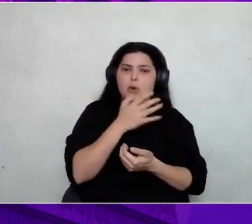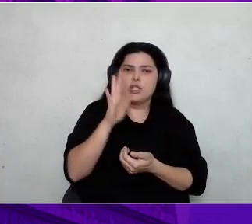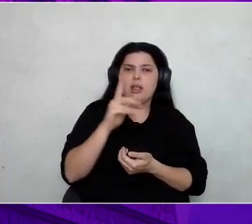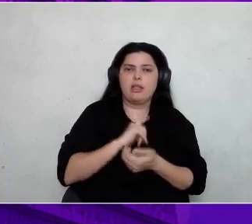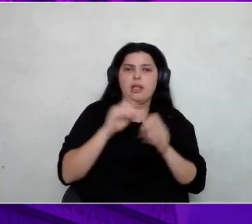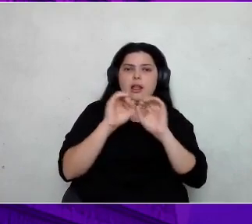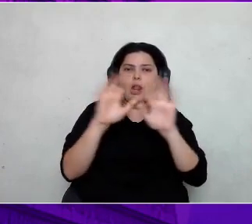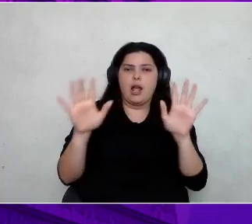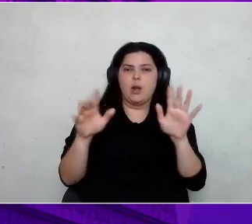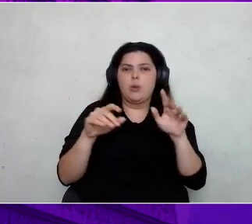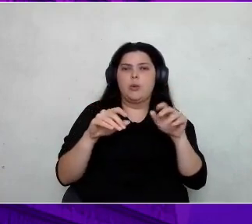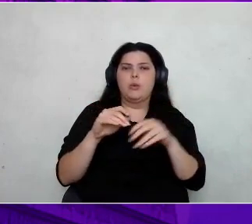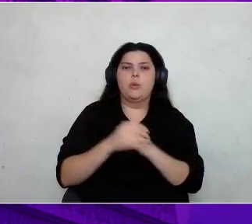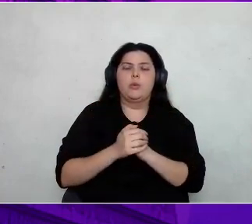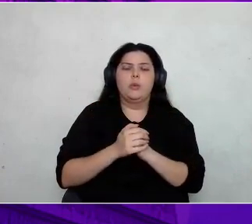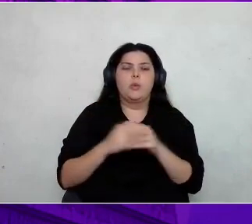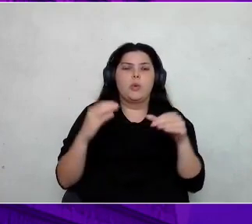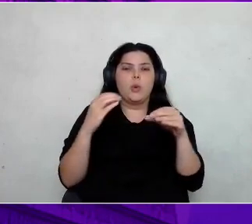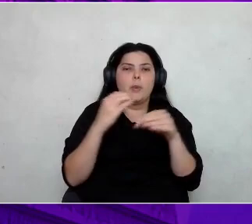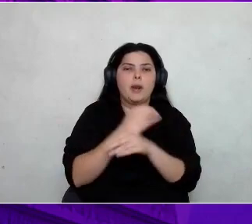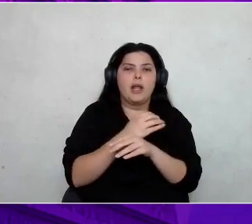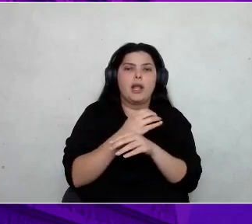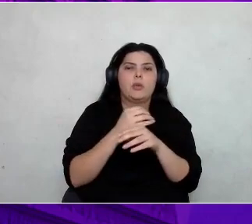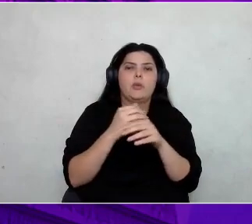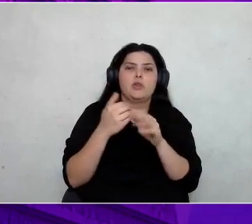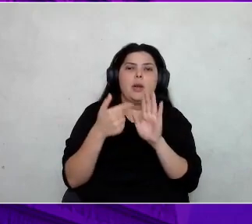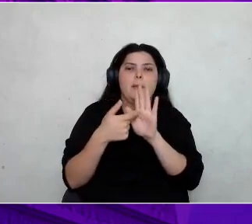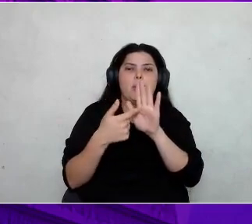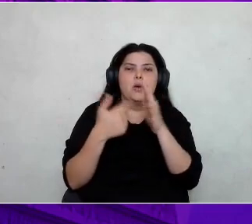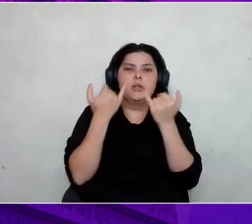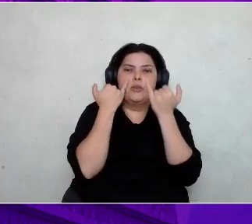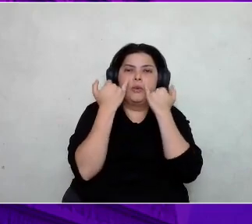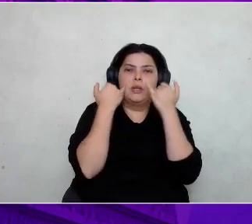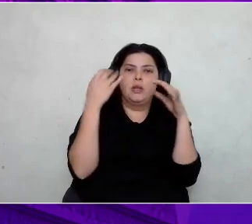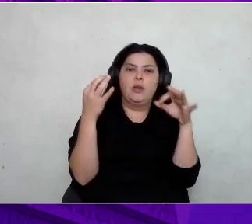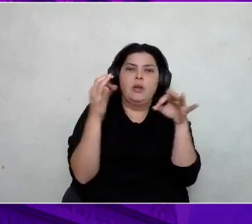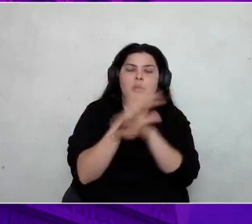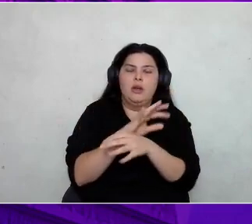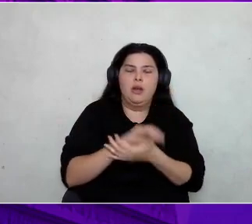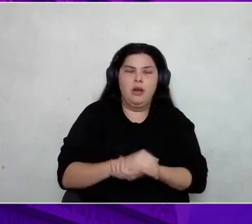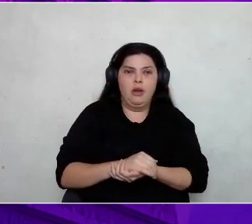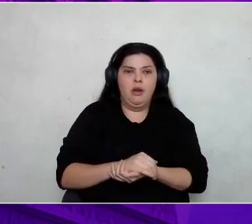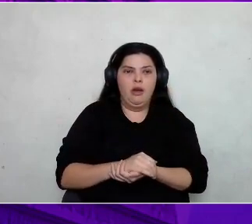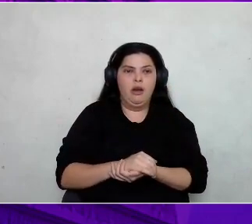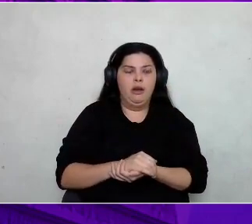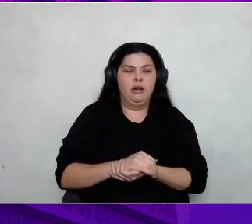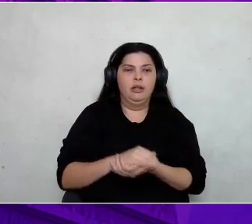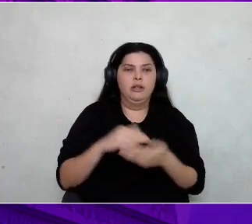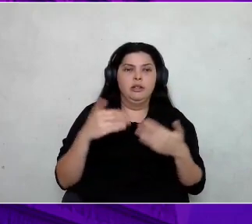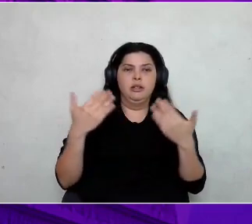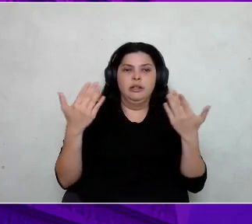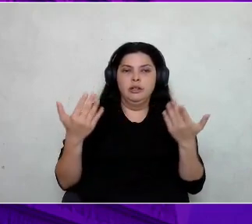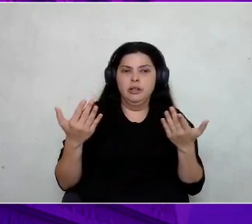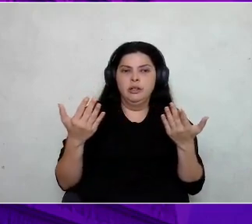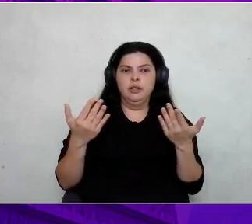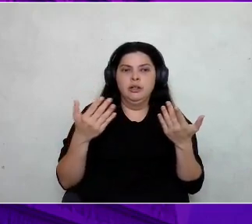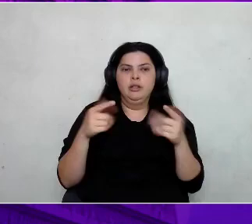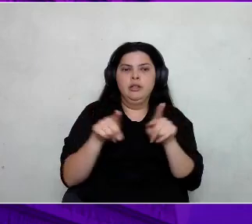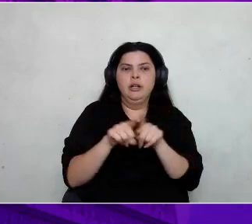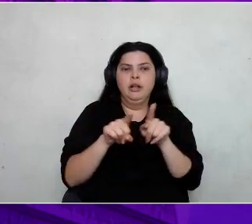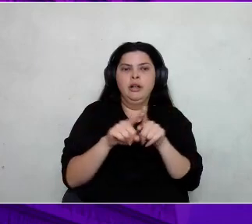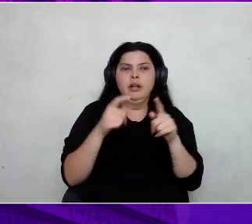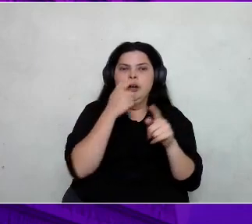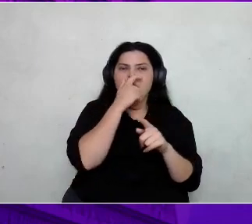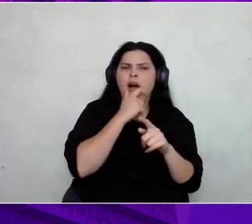tamanho total da barra, já passa a informação, né? O oposto da informação. Ou talvez vocês achem que pode ser